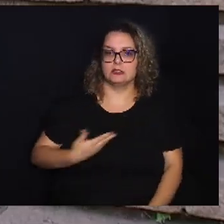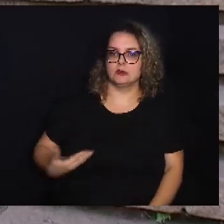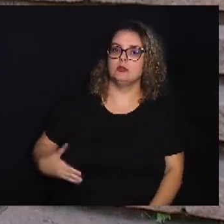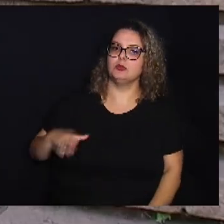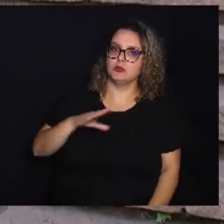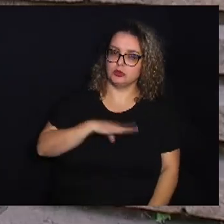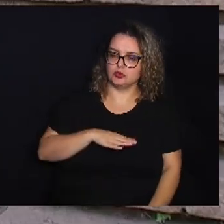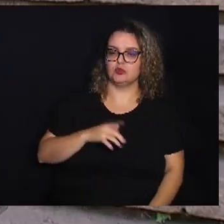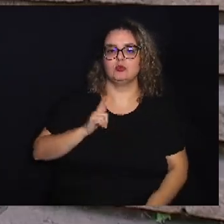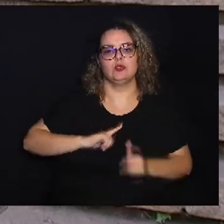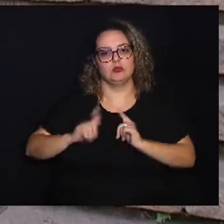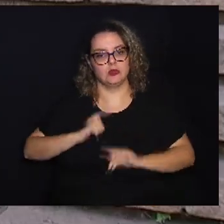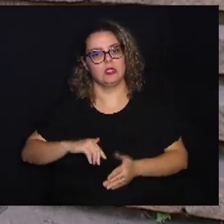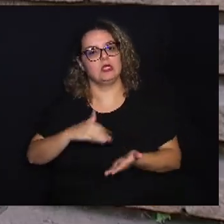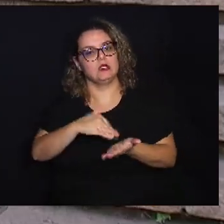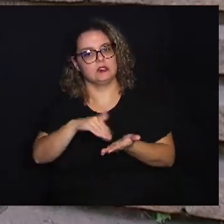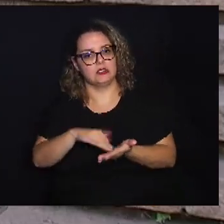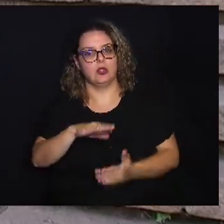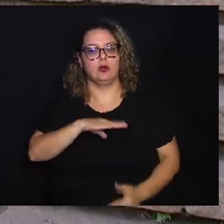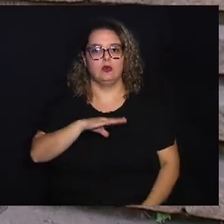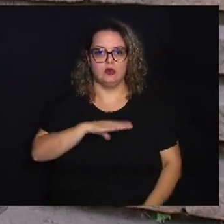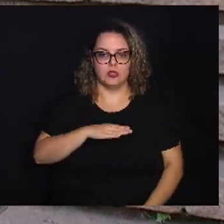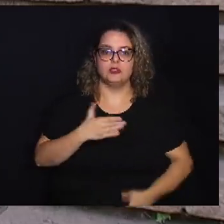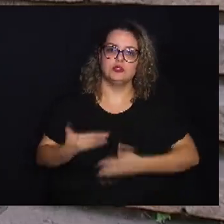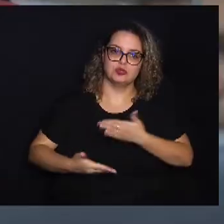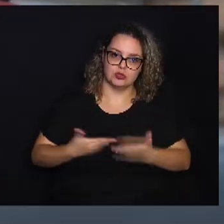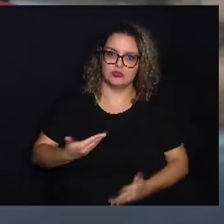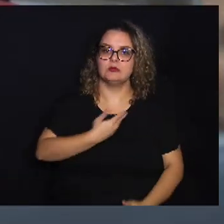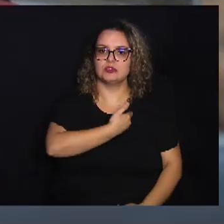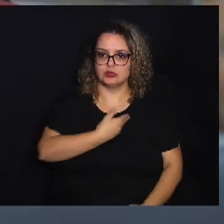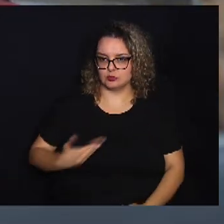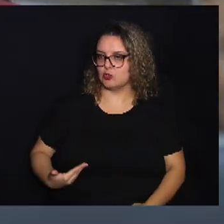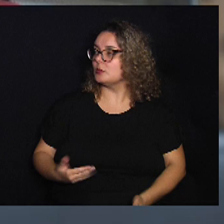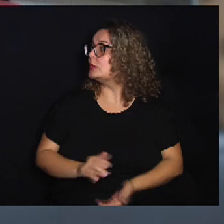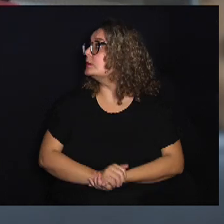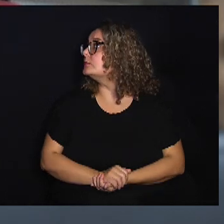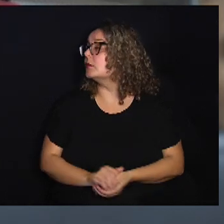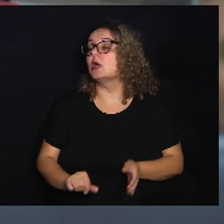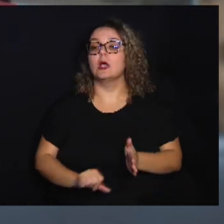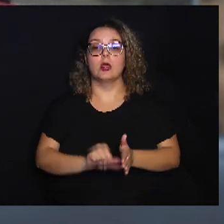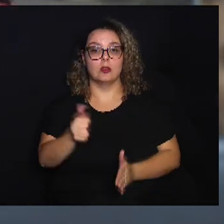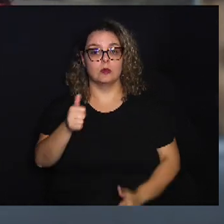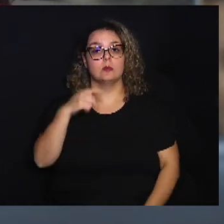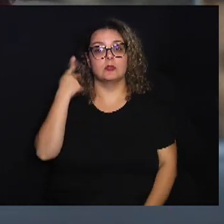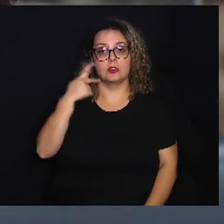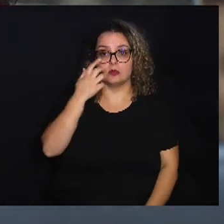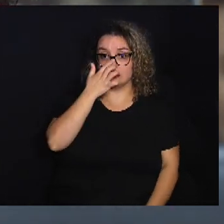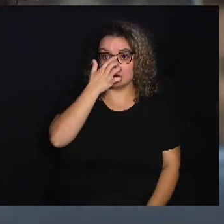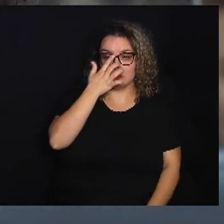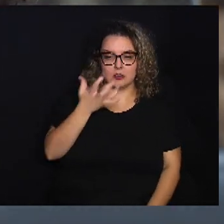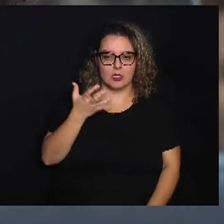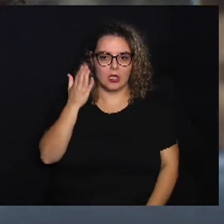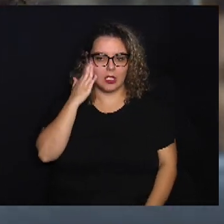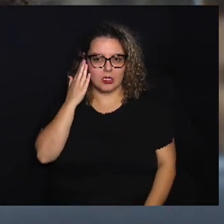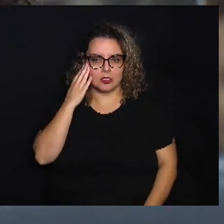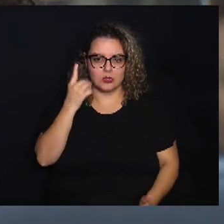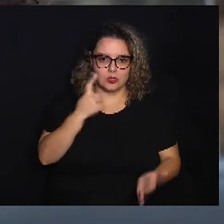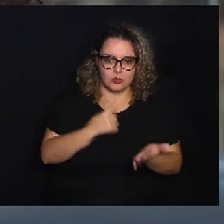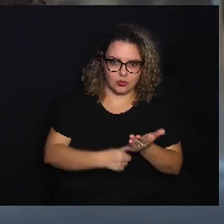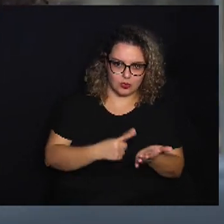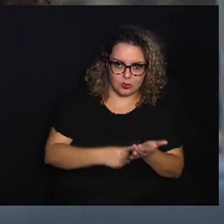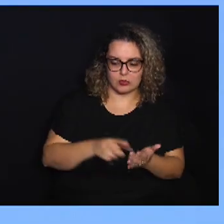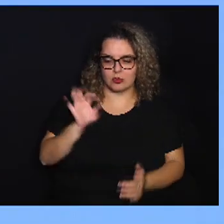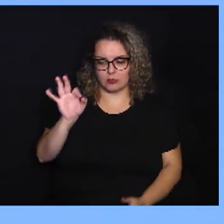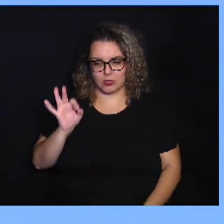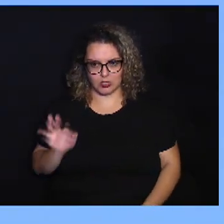a gestão da Secretaria Municipal de Serviços Públicos. Em primeiro lugar, a vereadora quer saber se confirma o